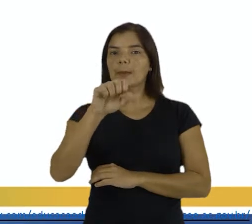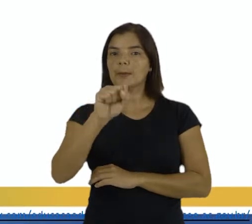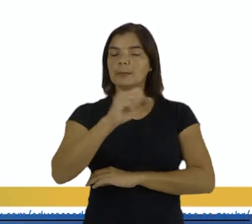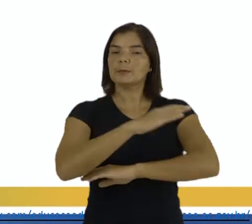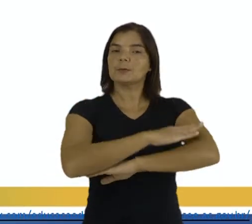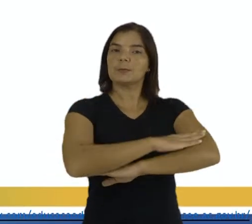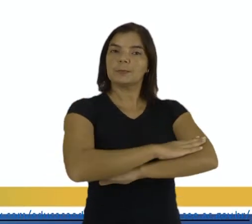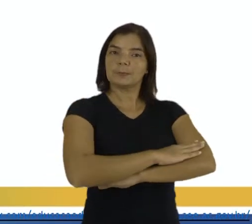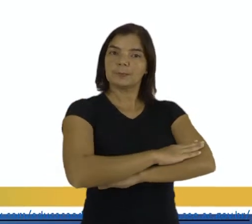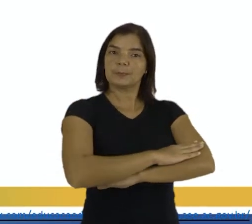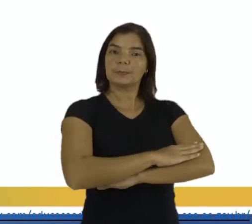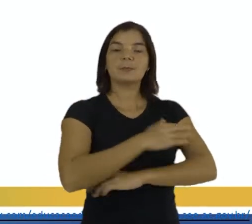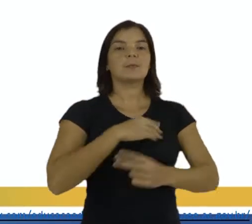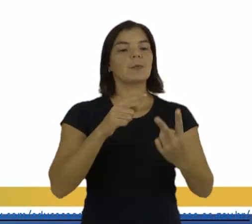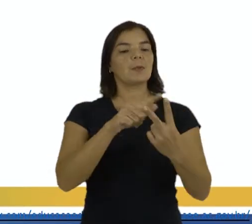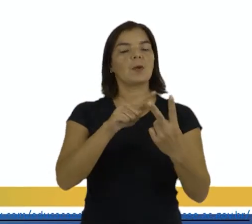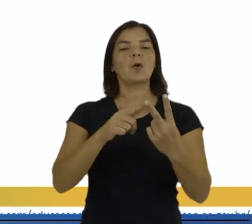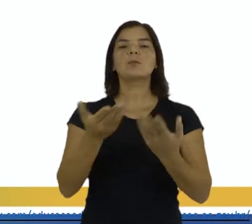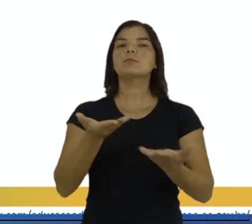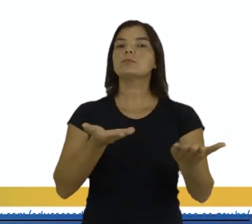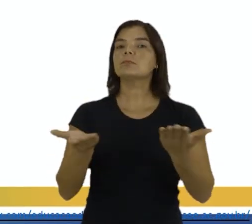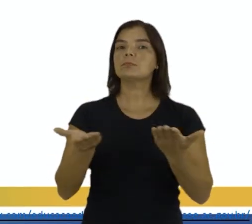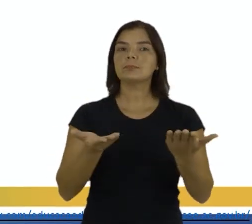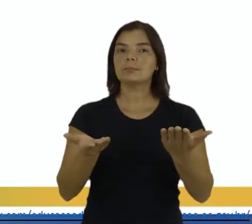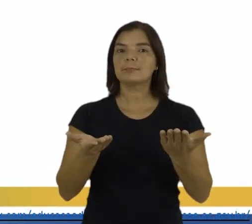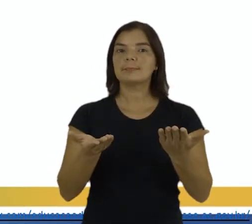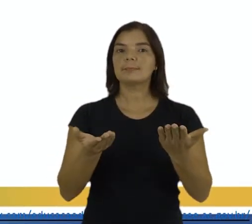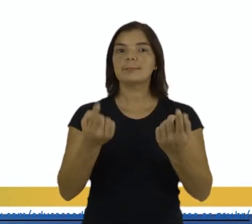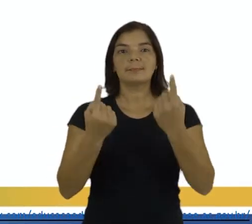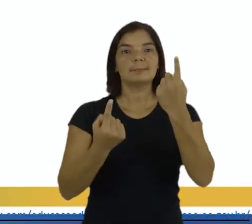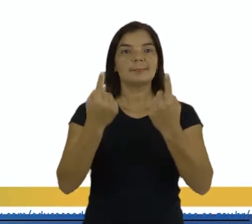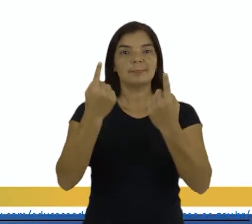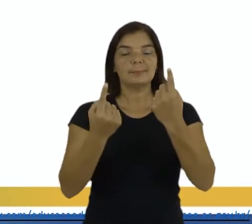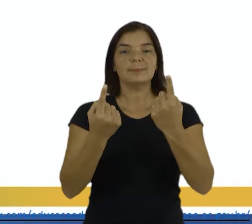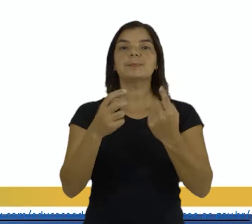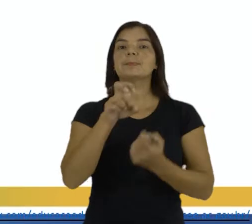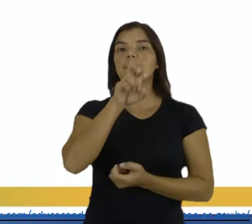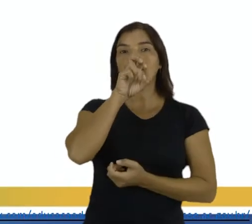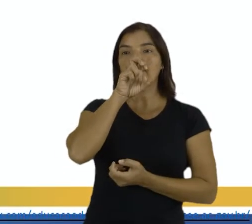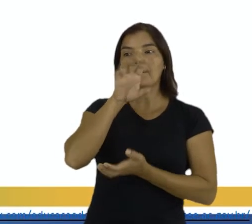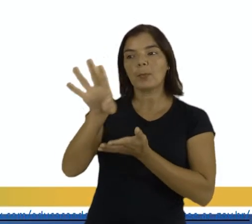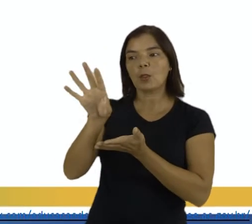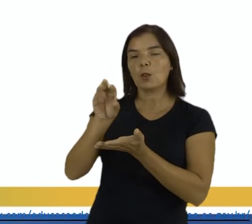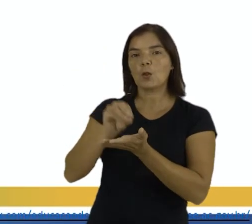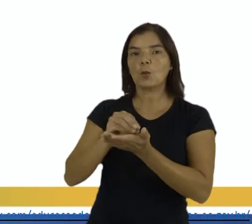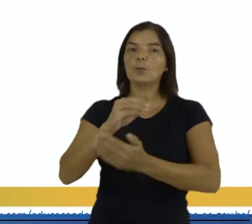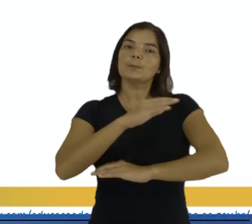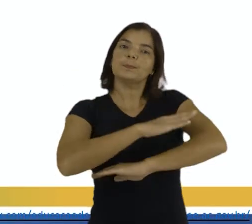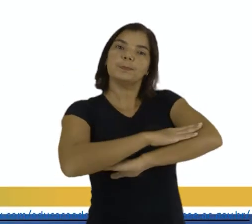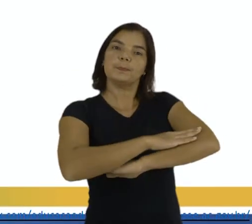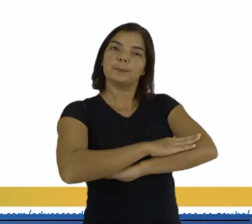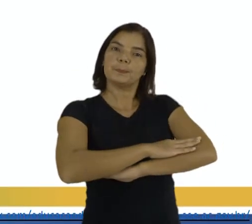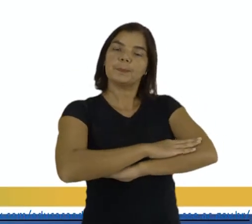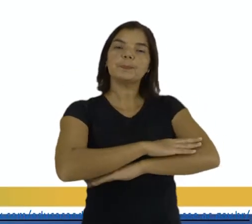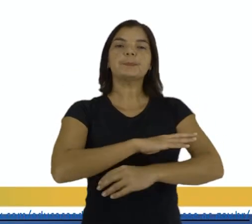gente pensa, né? A relação entre eles é isso, é a Mônica imitando a personagem Mona Lisa.